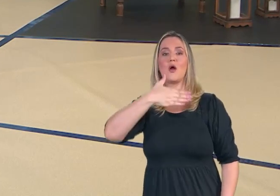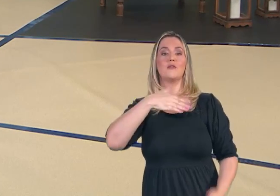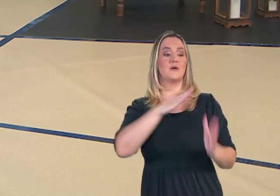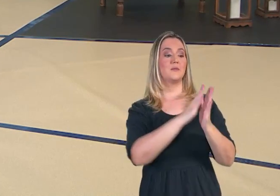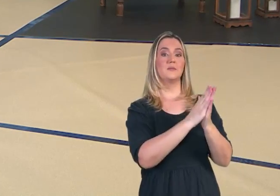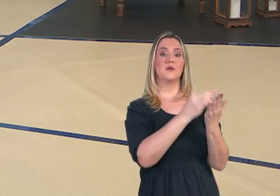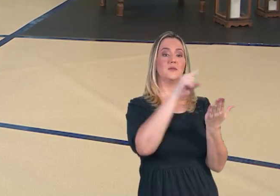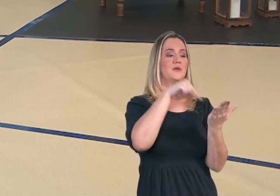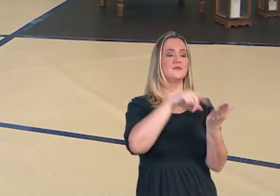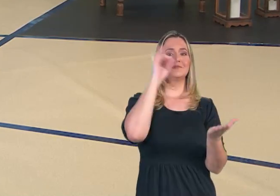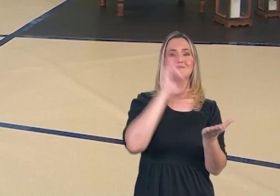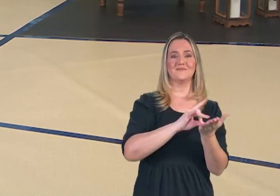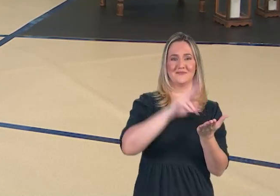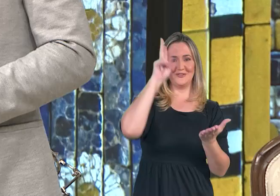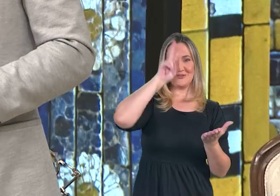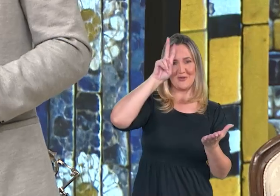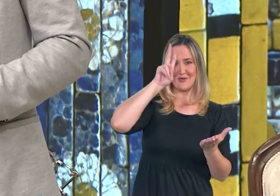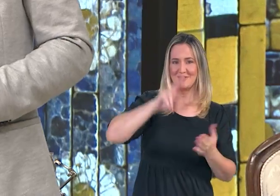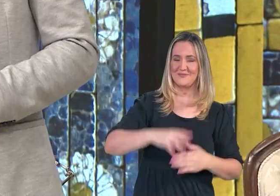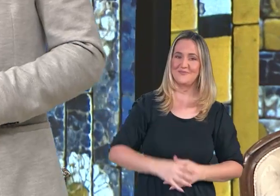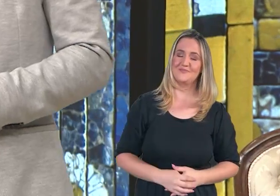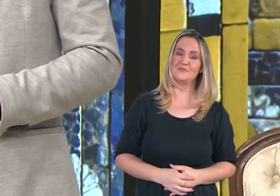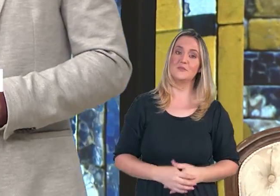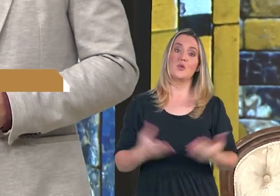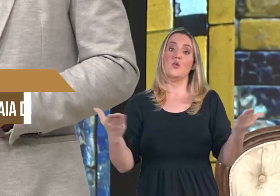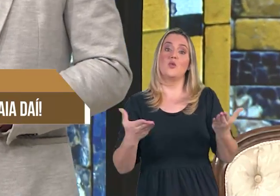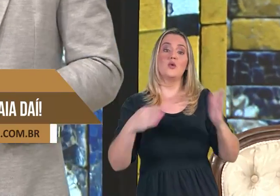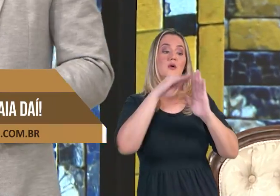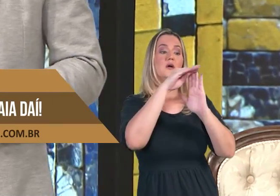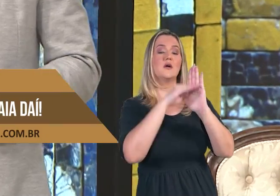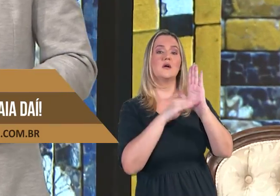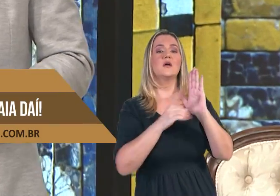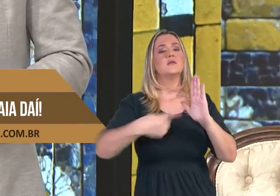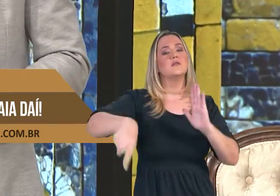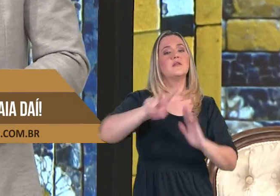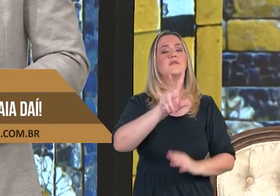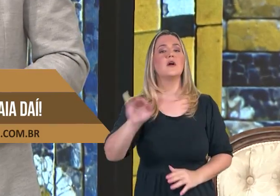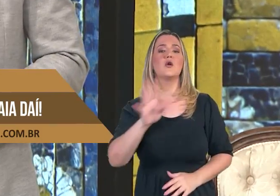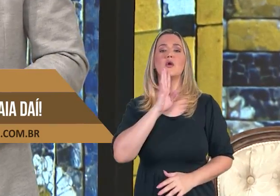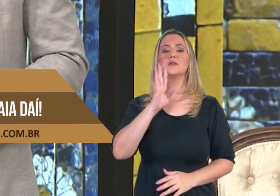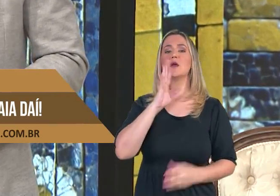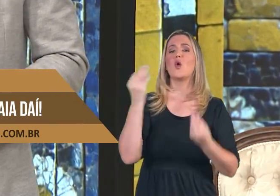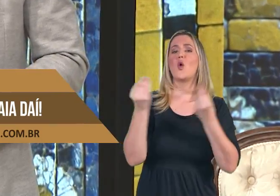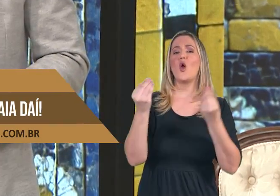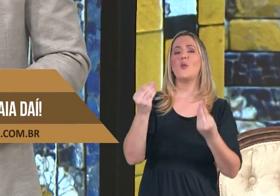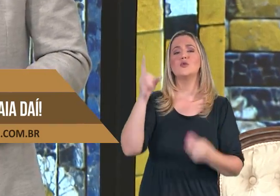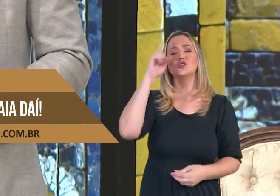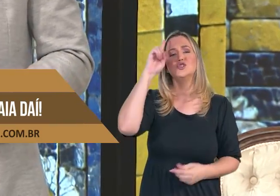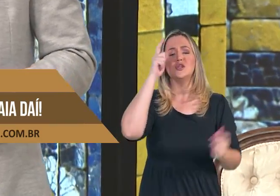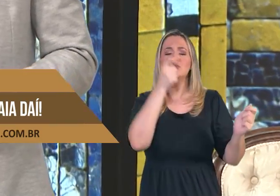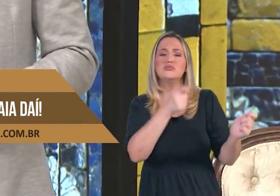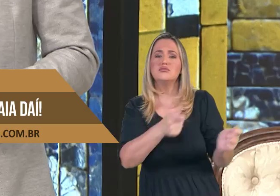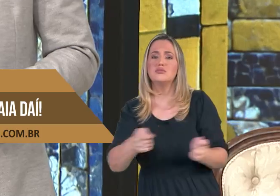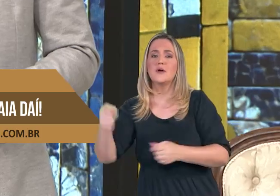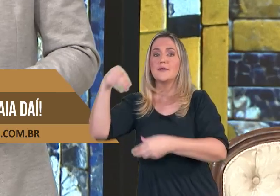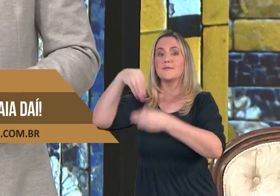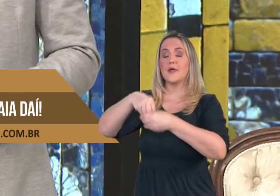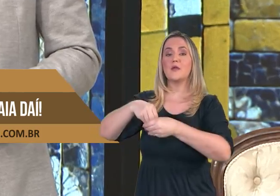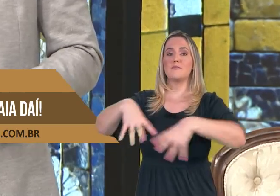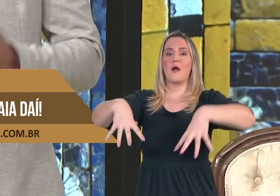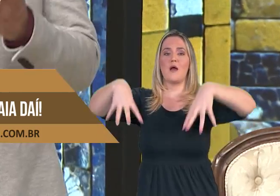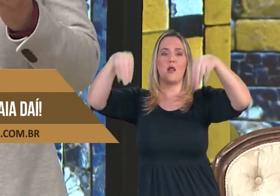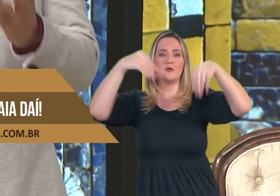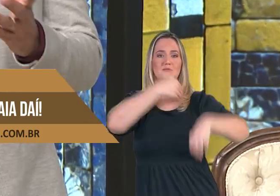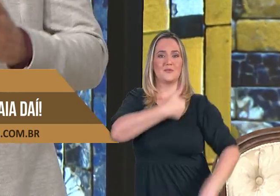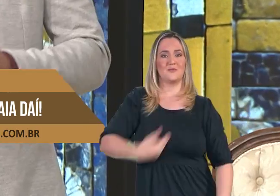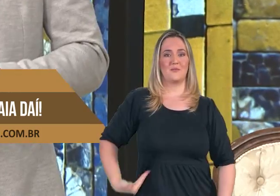veracidade histórica da Bíblia Sagrada. No programa de hoje vamos conhecer como era o dia a dia na corte do rei da Babilônia, na corte de